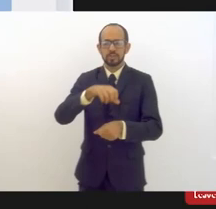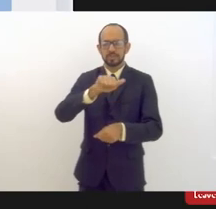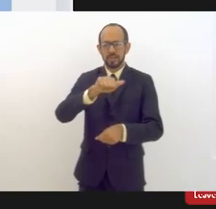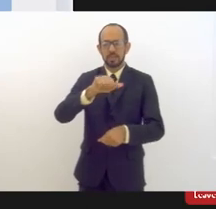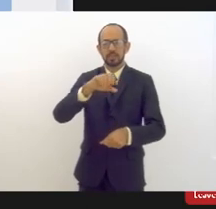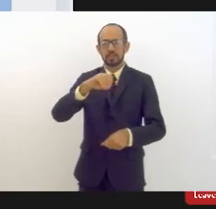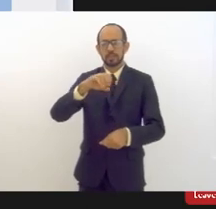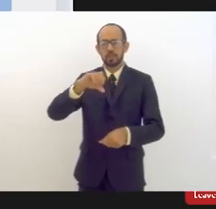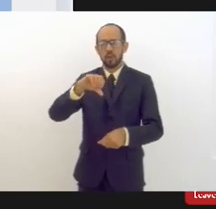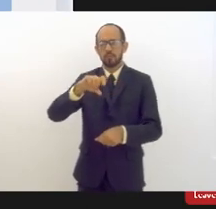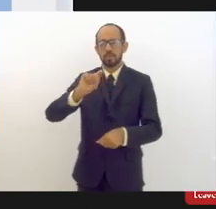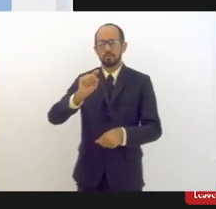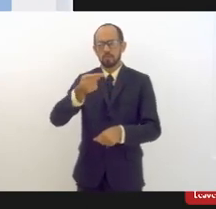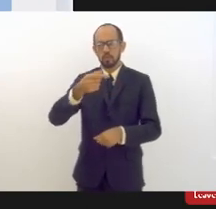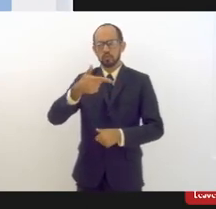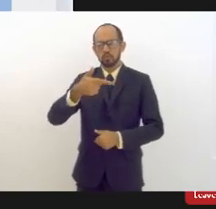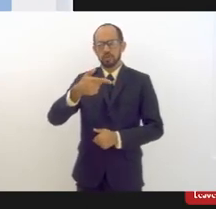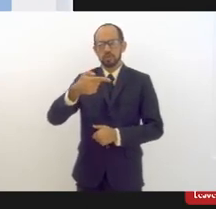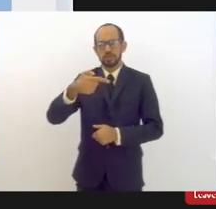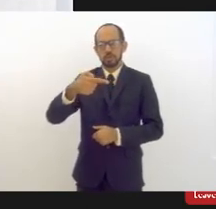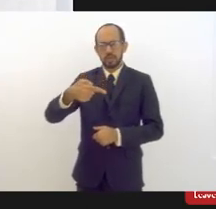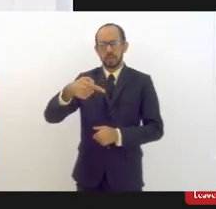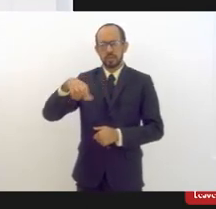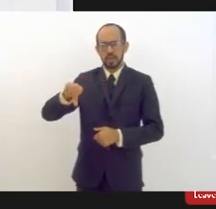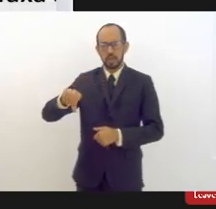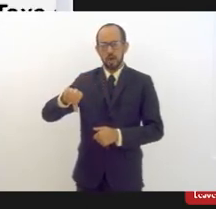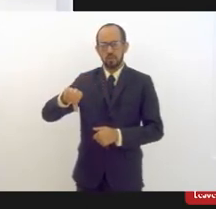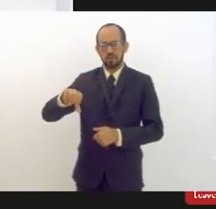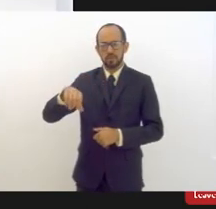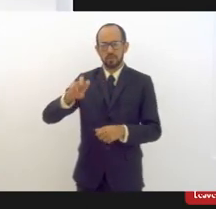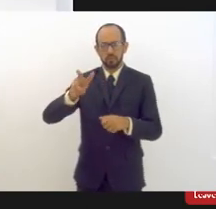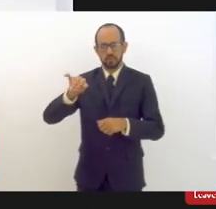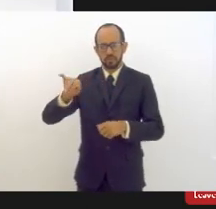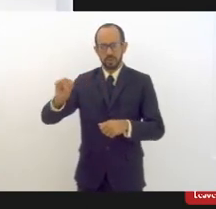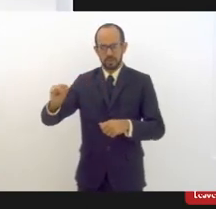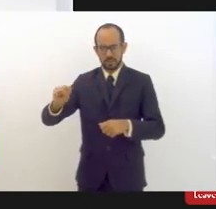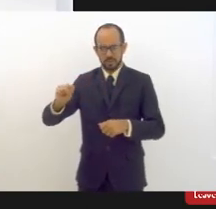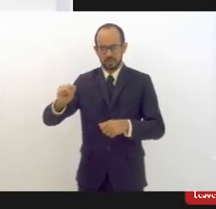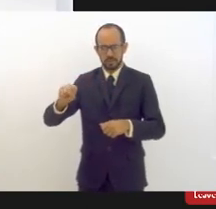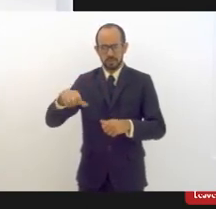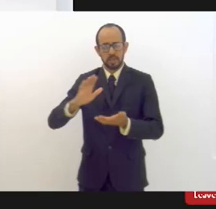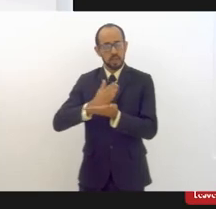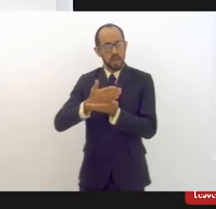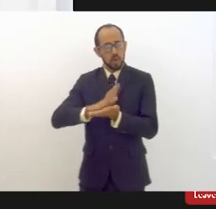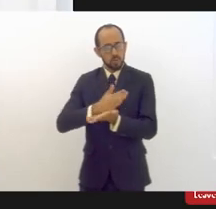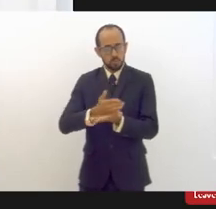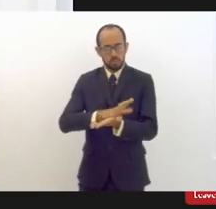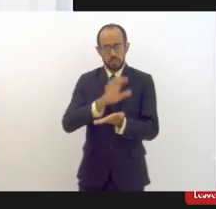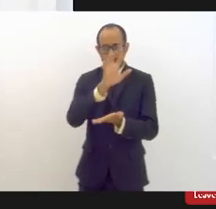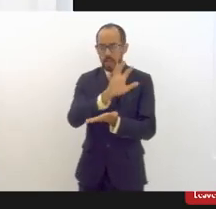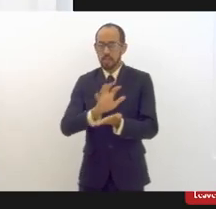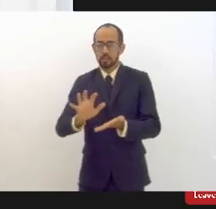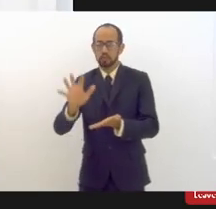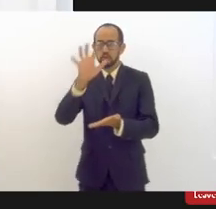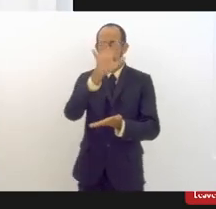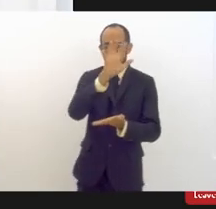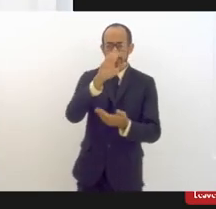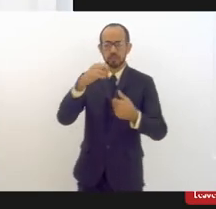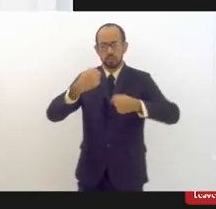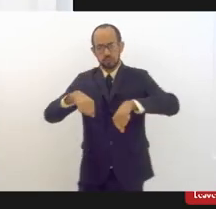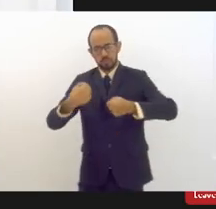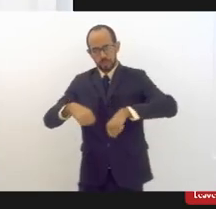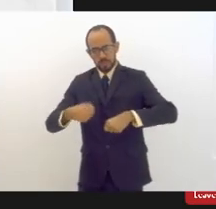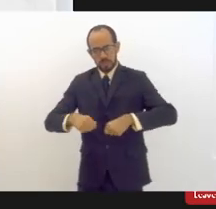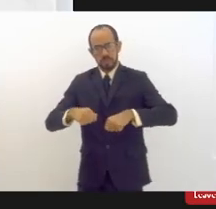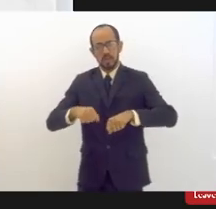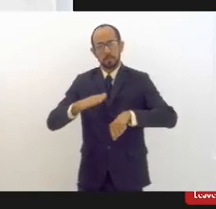209.279 vagas ociosas ainda na rede estadual. Tem o cenário de algumas regiões, né, que a gente necessita da ampliação